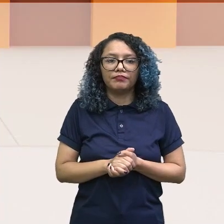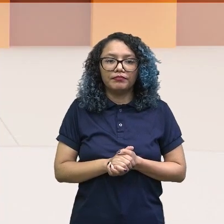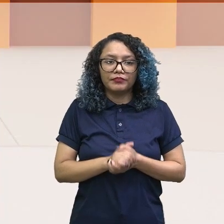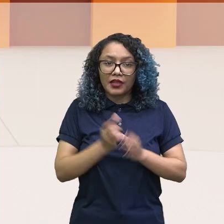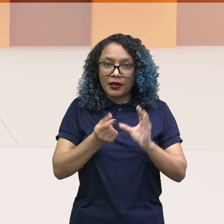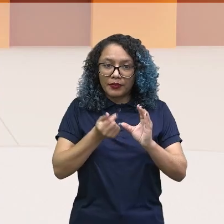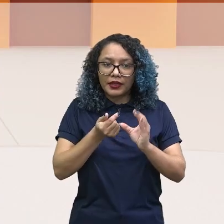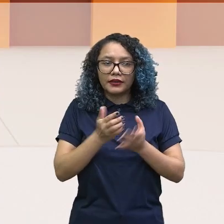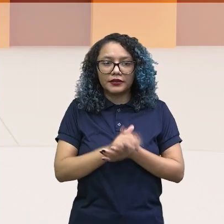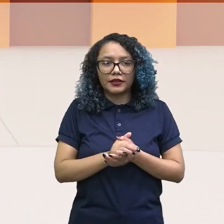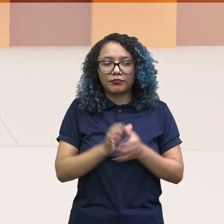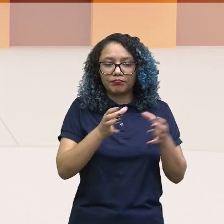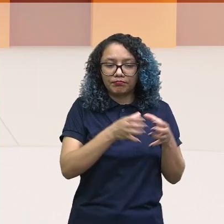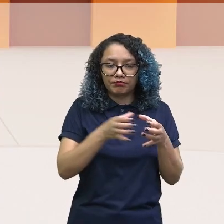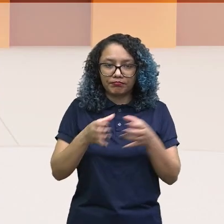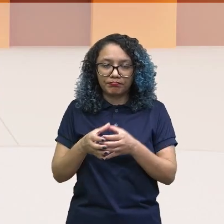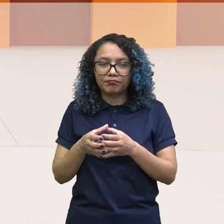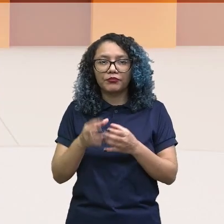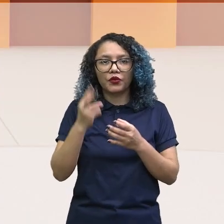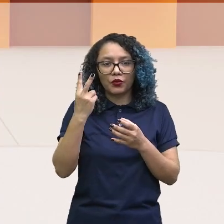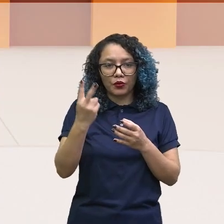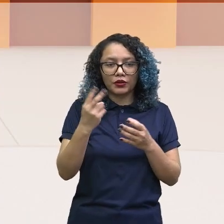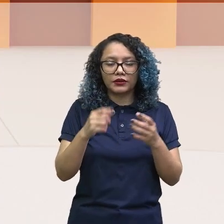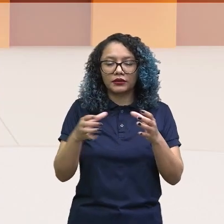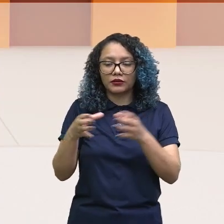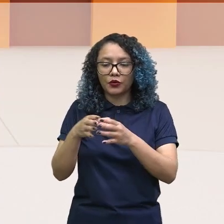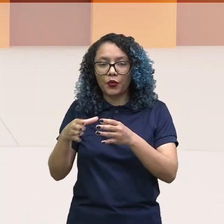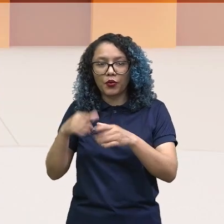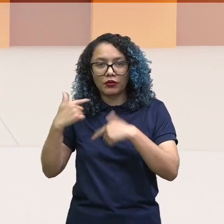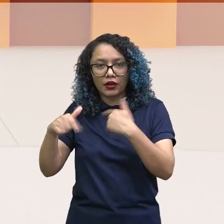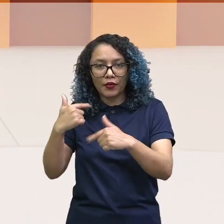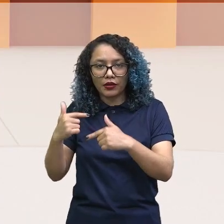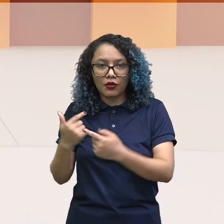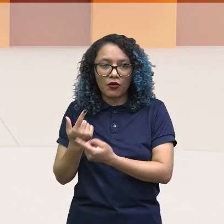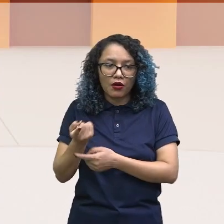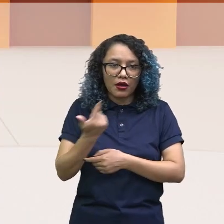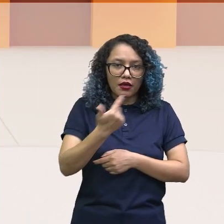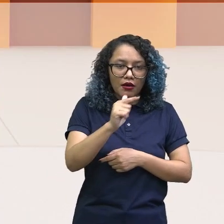grandes classes, né? A classe do trabalhador e a classe do